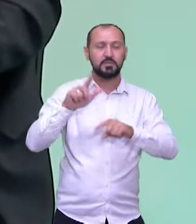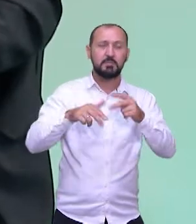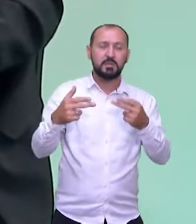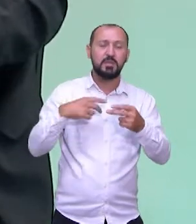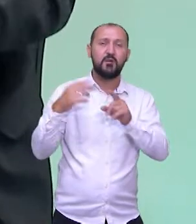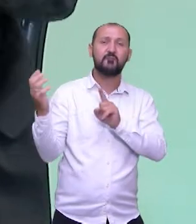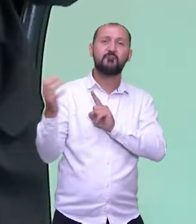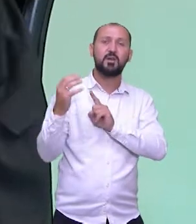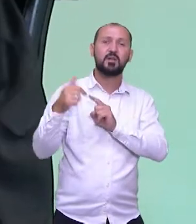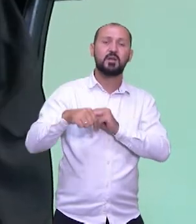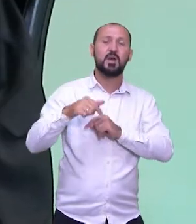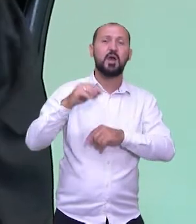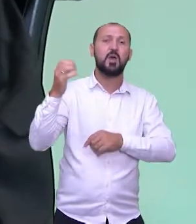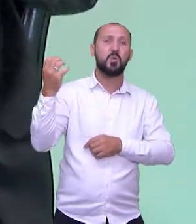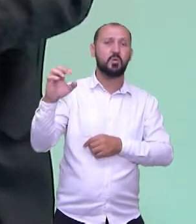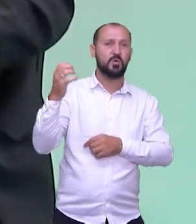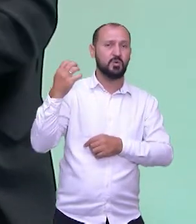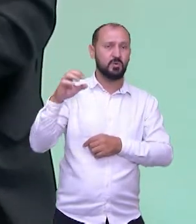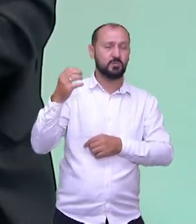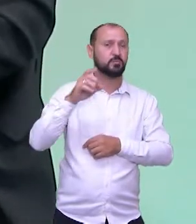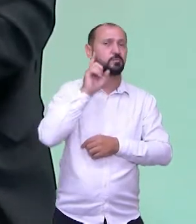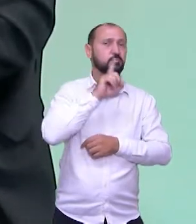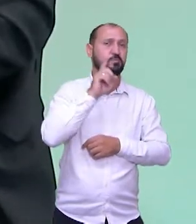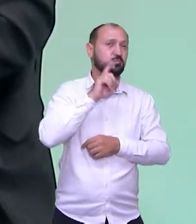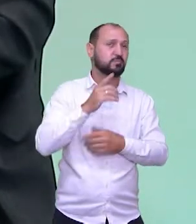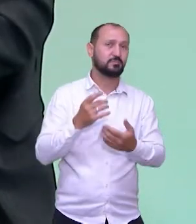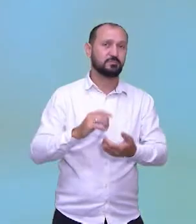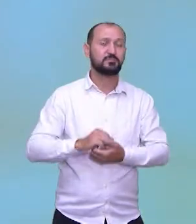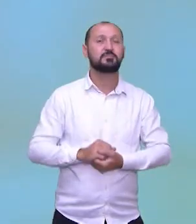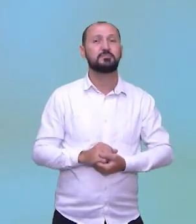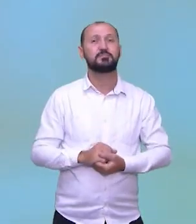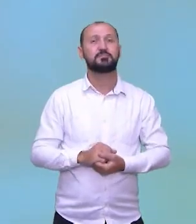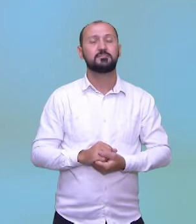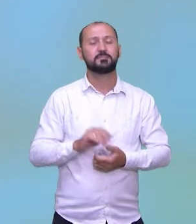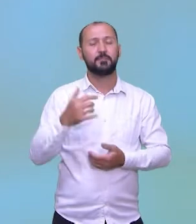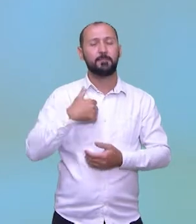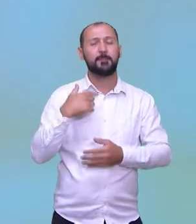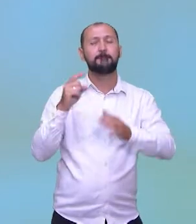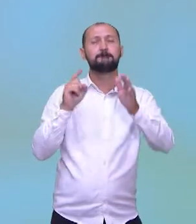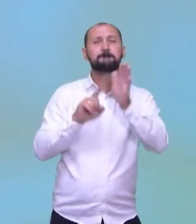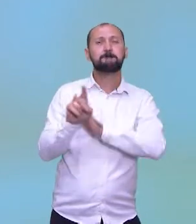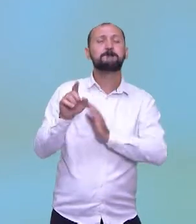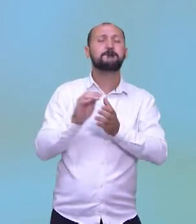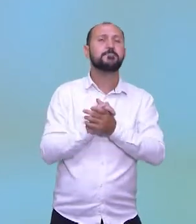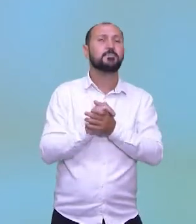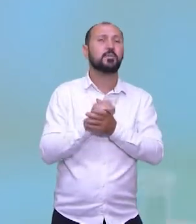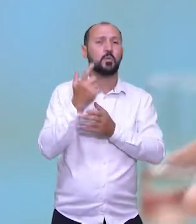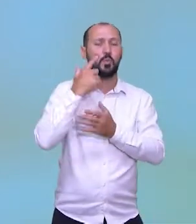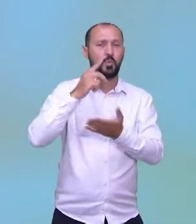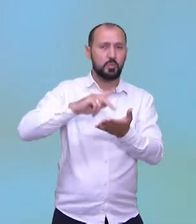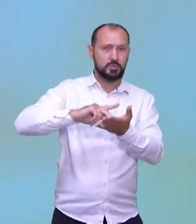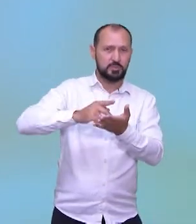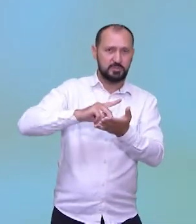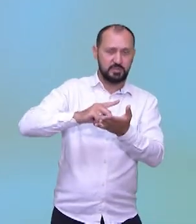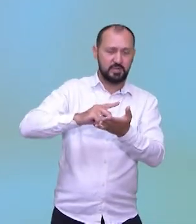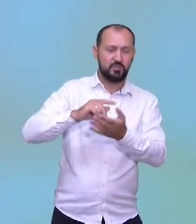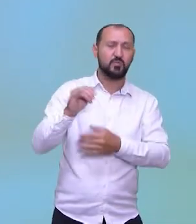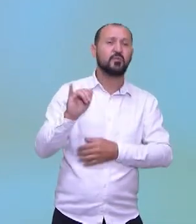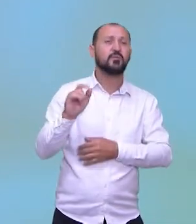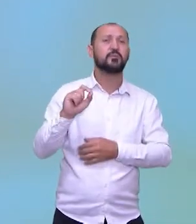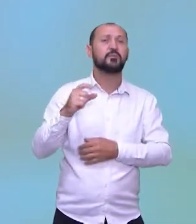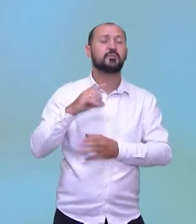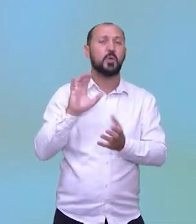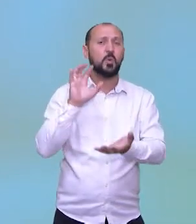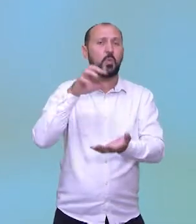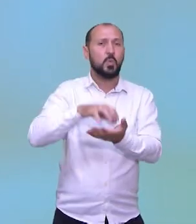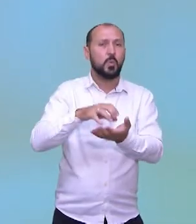fornecimento de produtos que abastece a Europa e que abastece os Estados Unidos. Entendi. Agora, deixa eu te perguntar, Cláudio. O Sindifiscal, para quem não sabe, tem